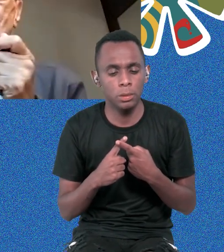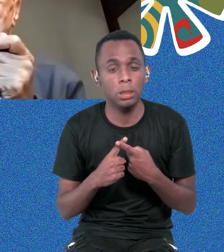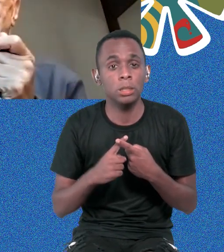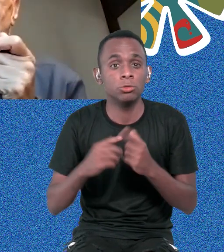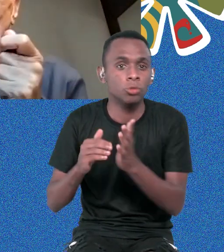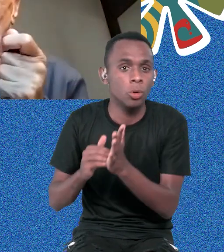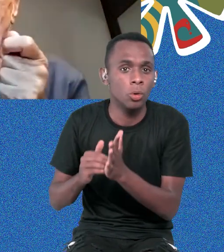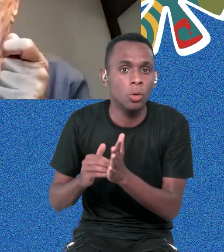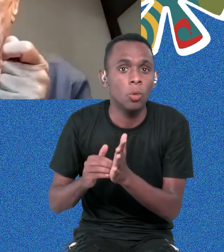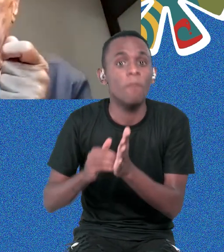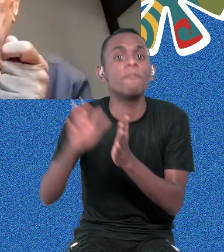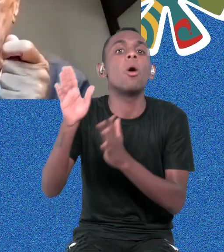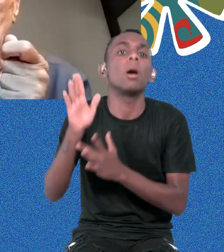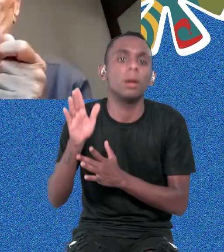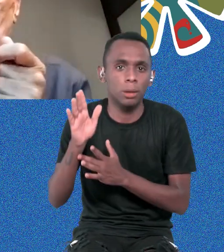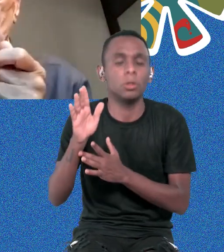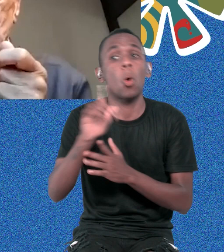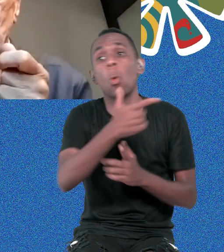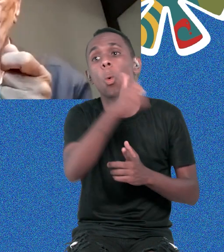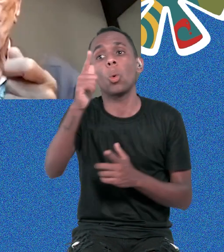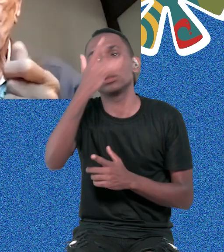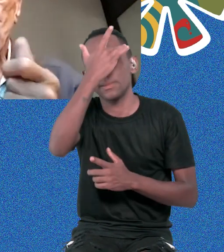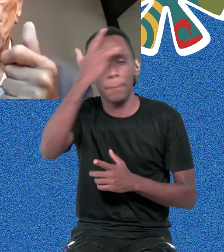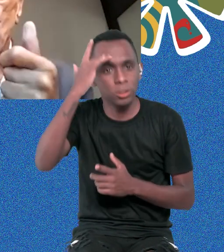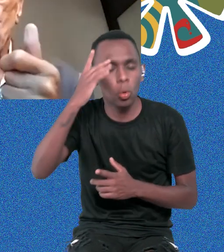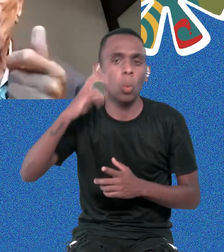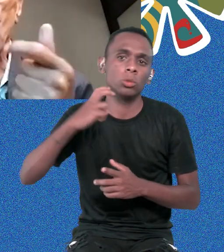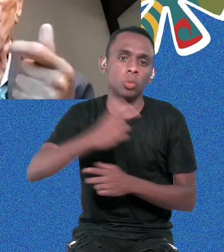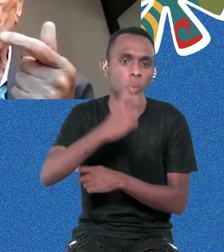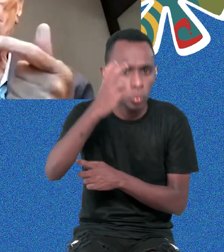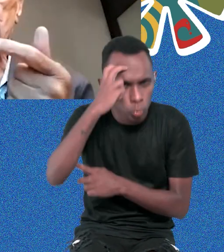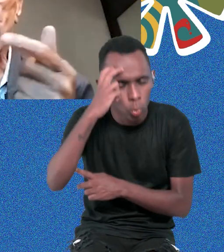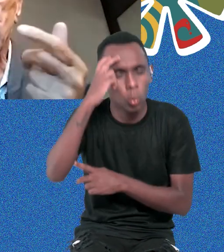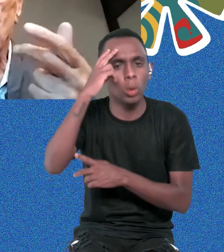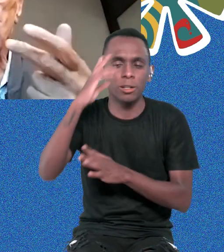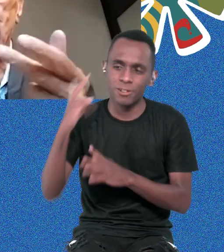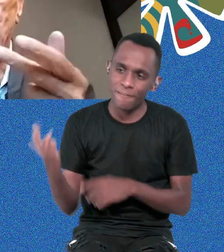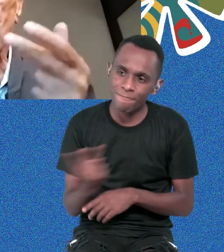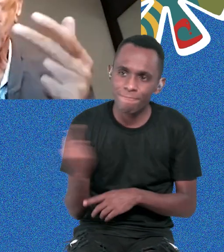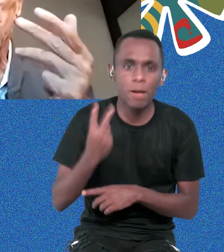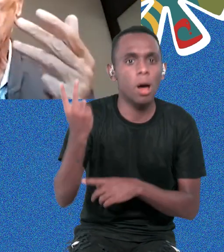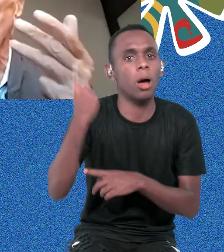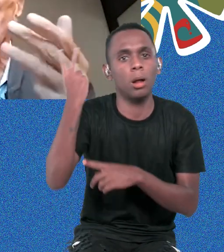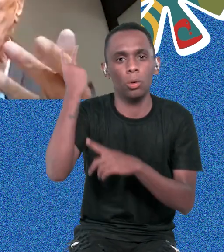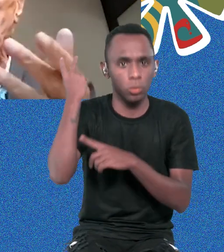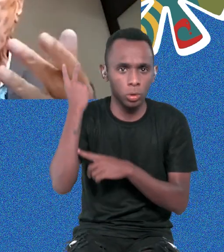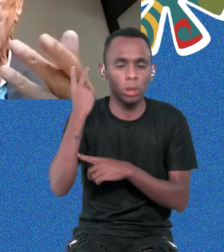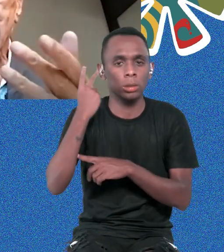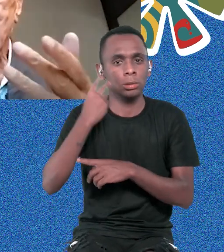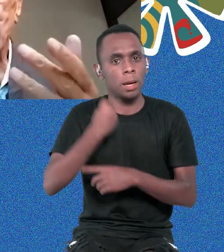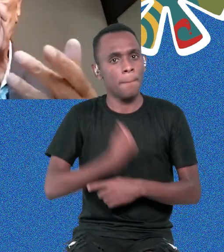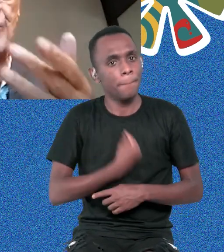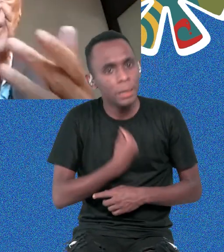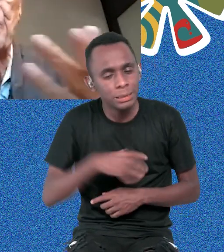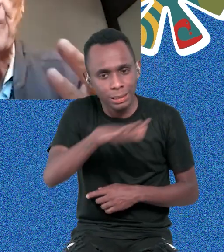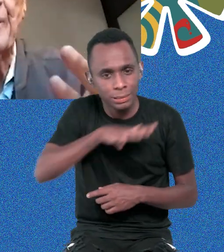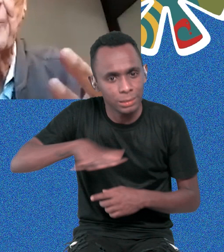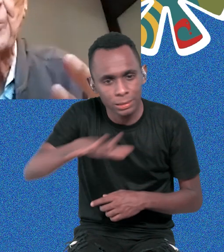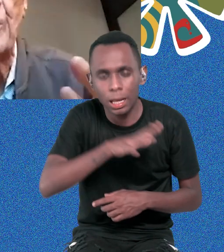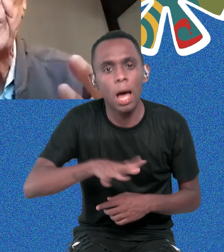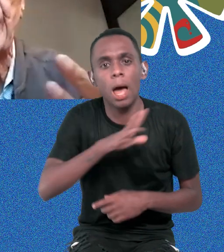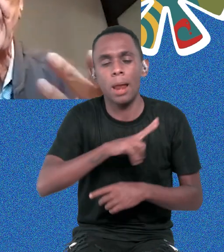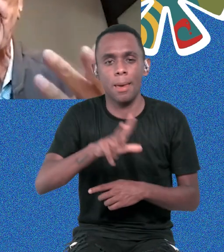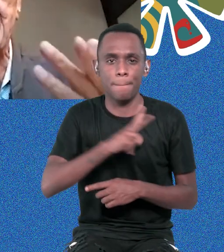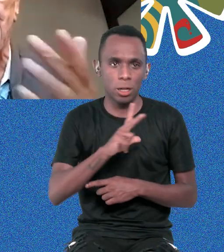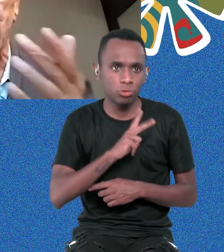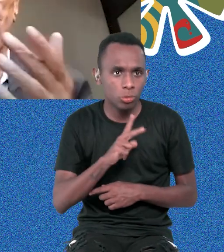esse jogar fora os outros como sujeitos de cultura, de conhecimentos, de valores, de propriedade, pois não foram expropriados